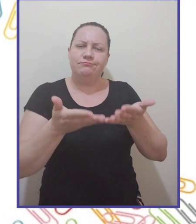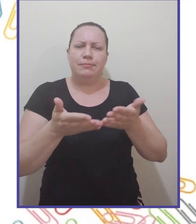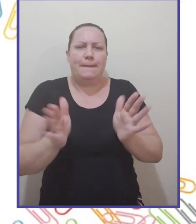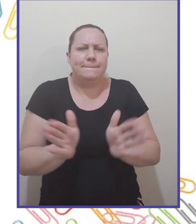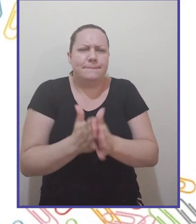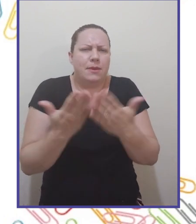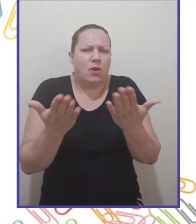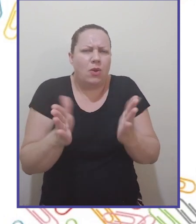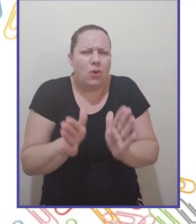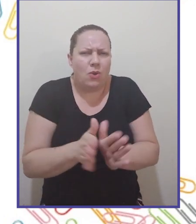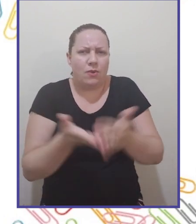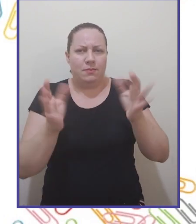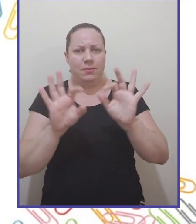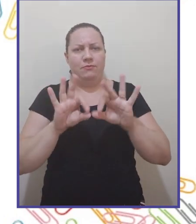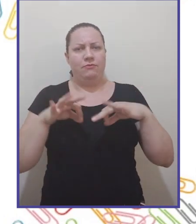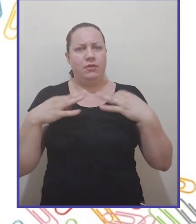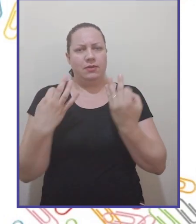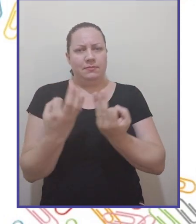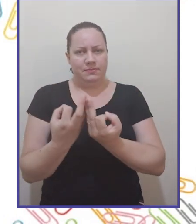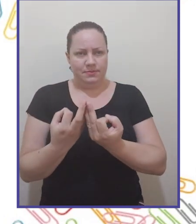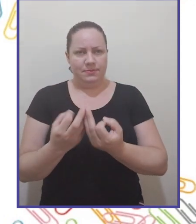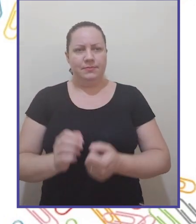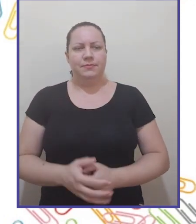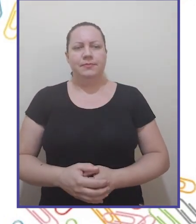pobreza familiar extrema.